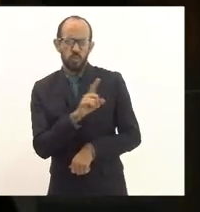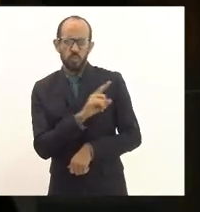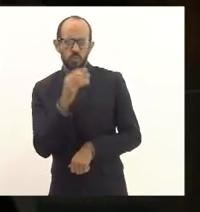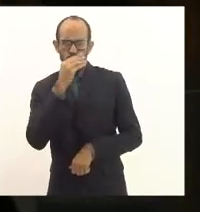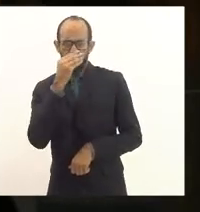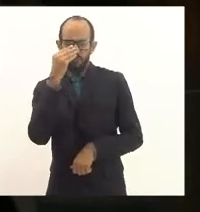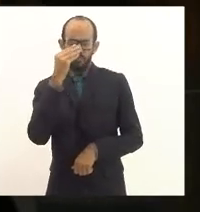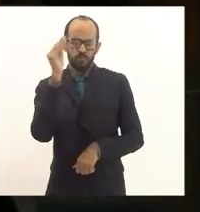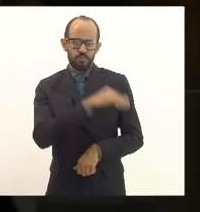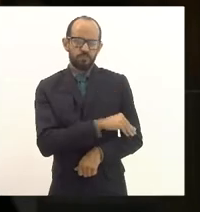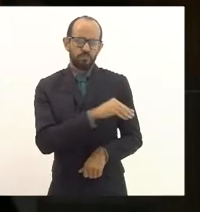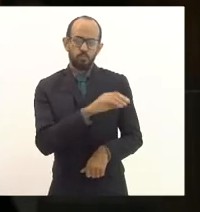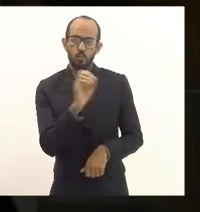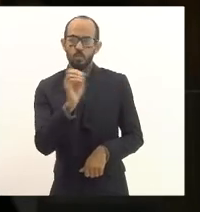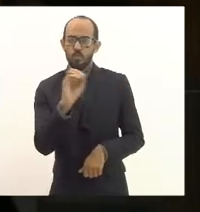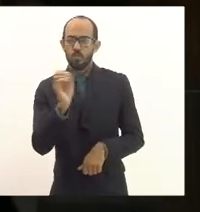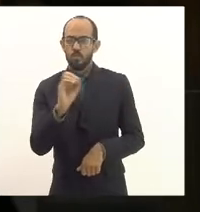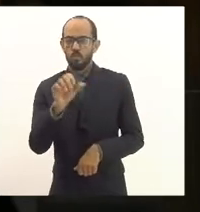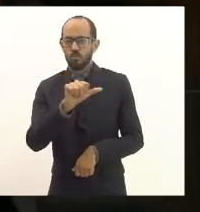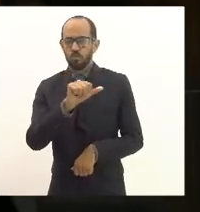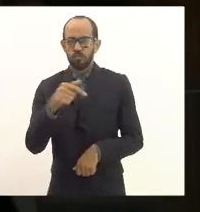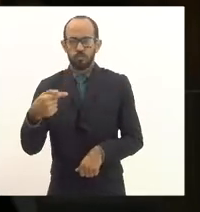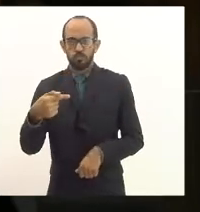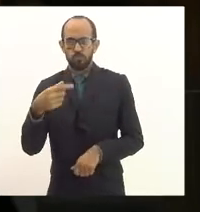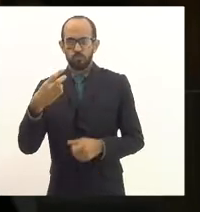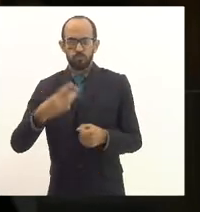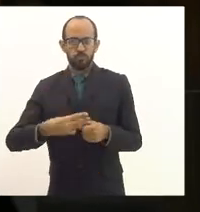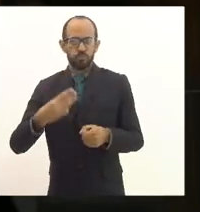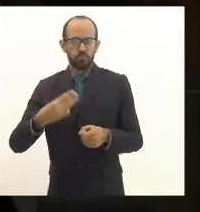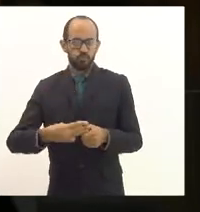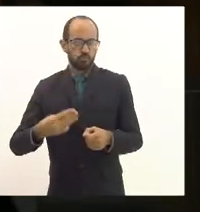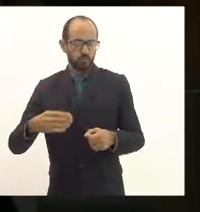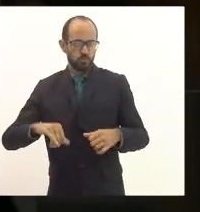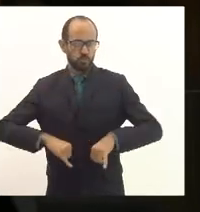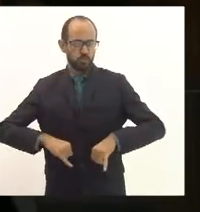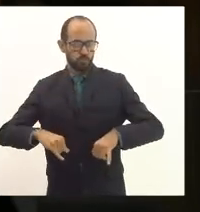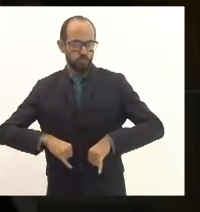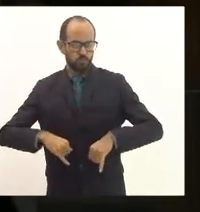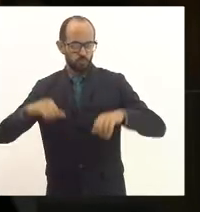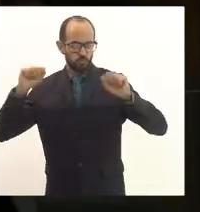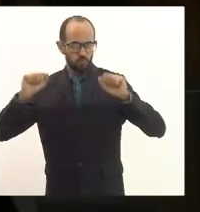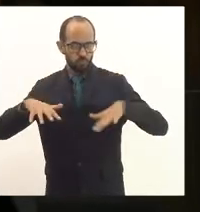17 municípios que sofreram com a tragédia de